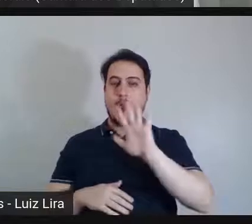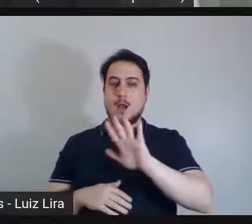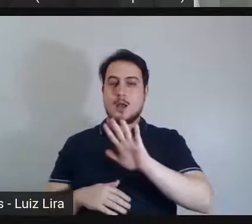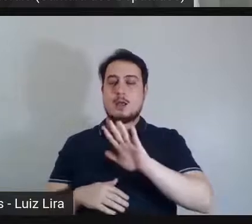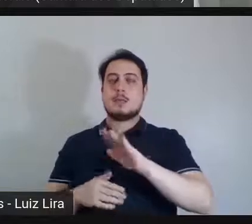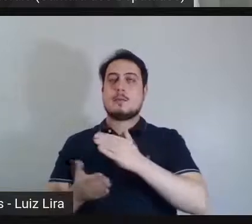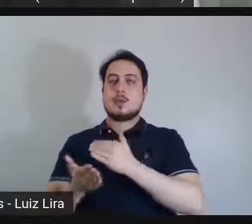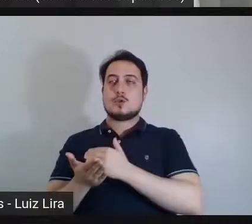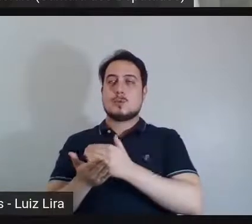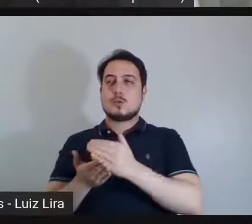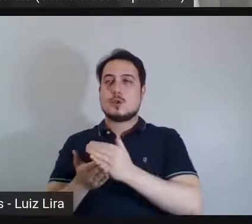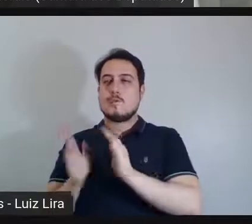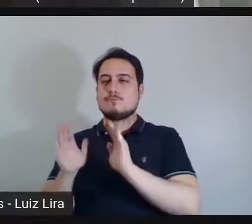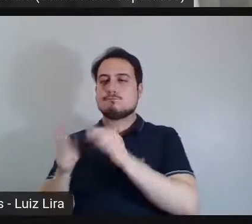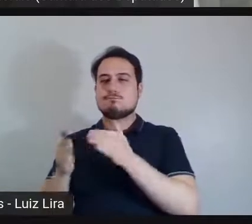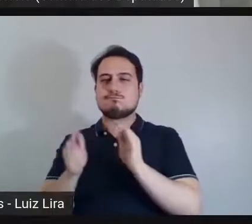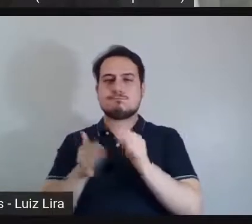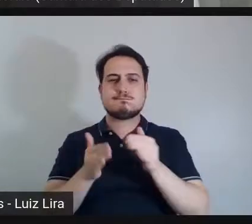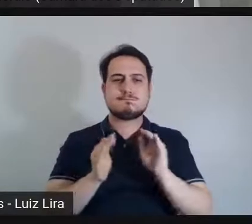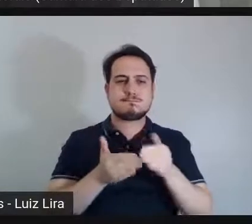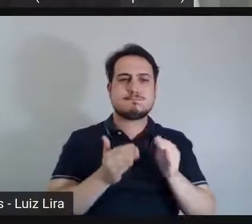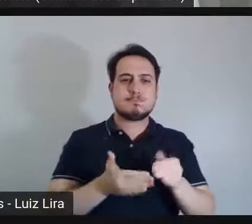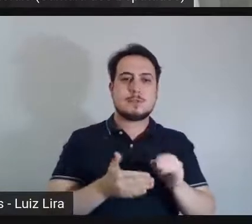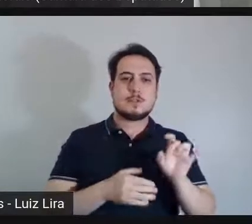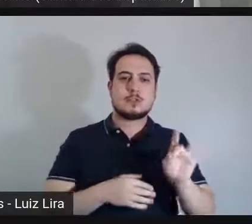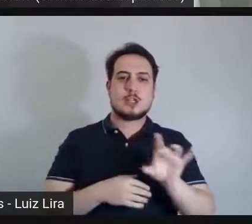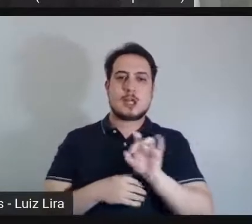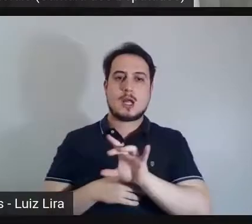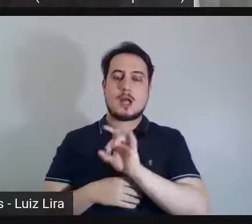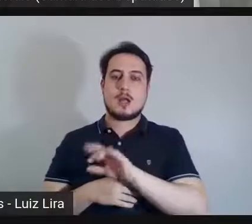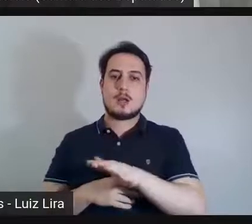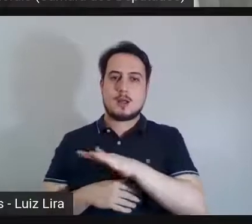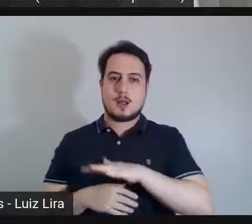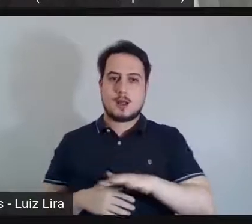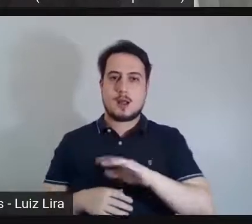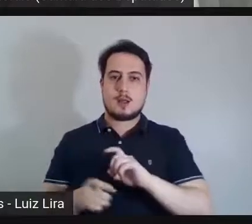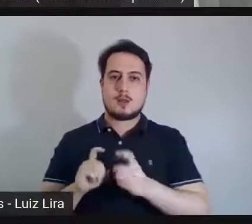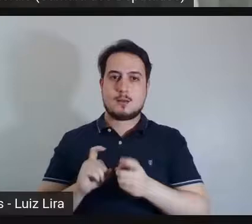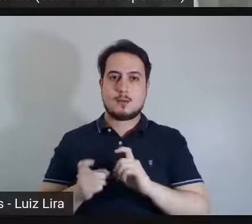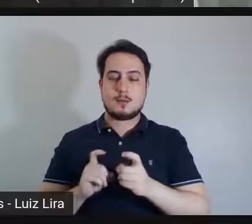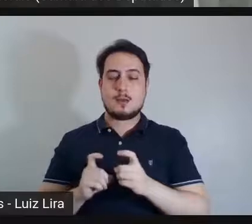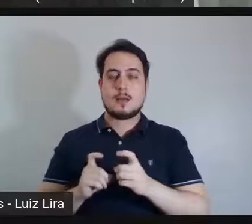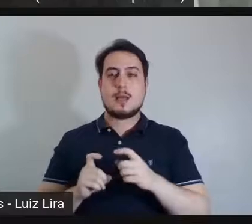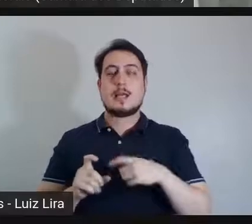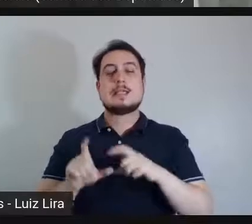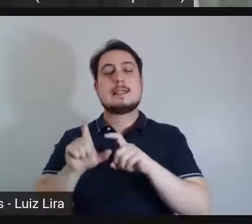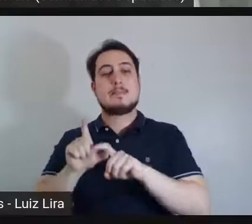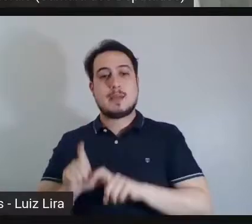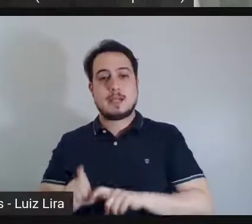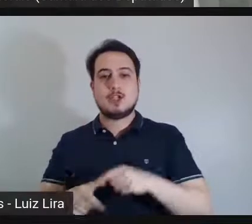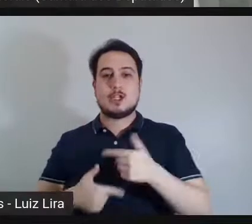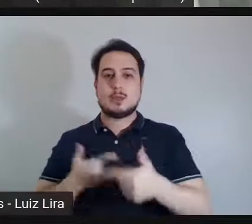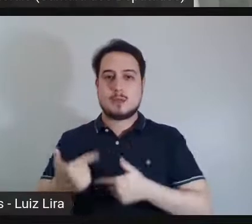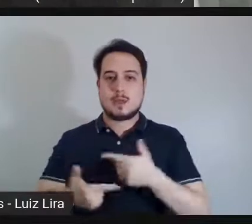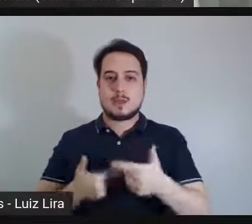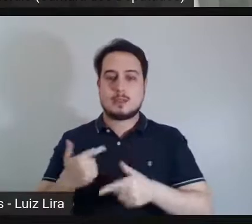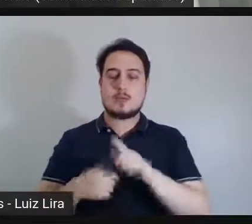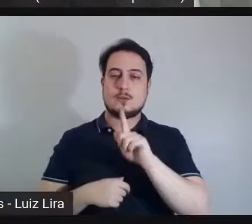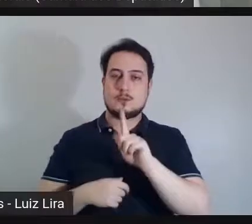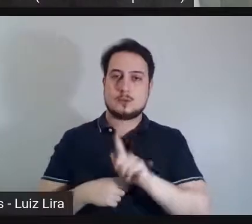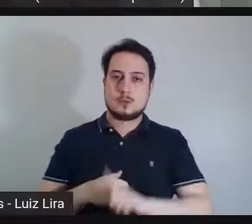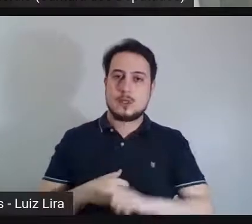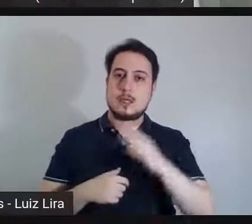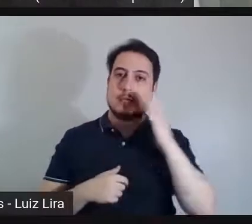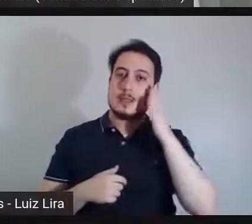as especificidades de cada unidade administrativa, né? Então, assim, dependia de uma ação da gestão, da alta administração, de saber